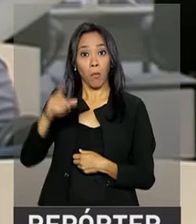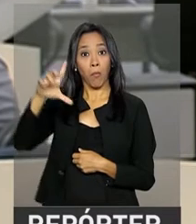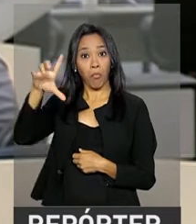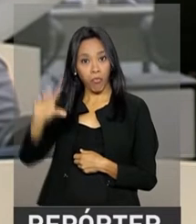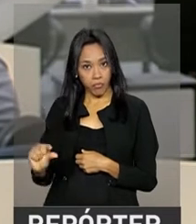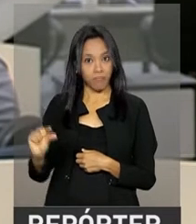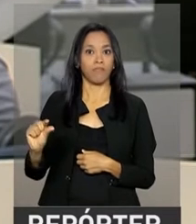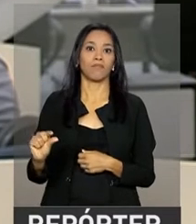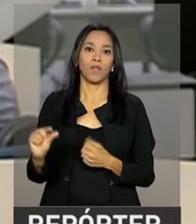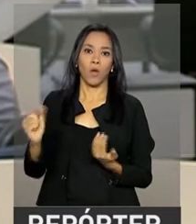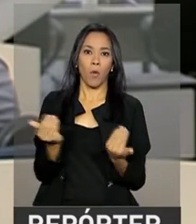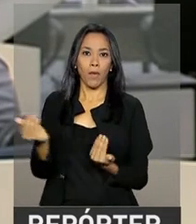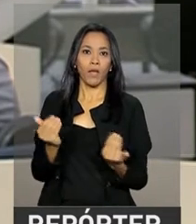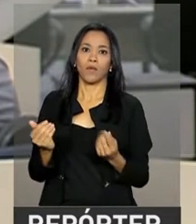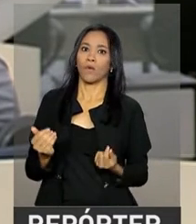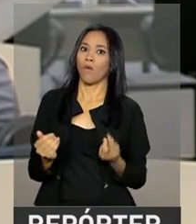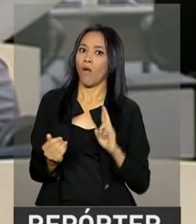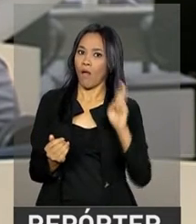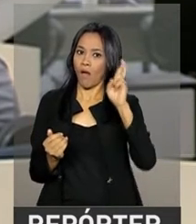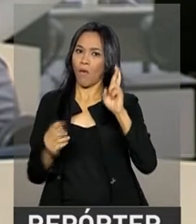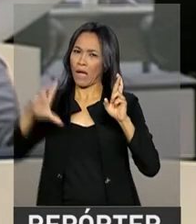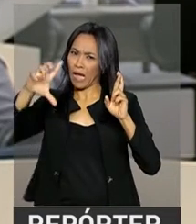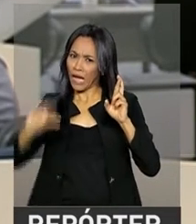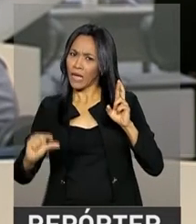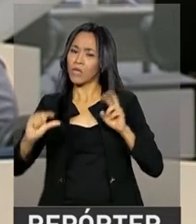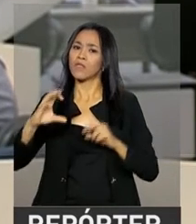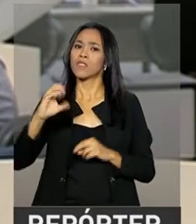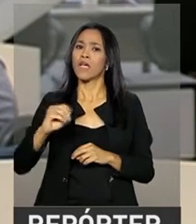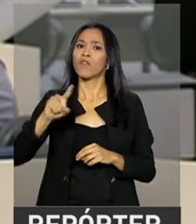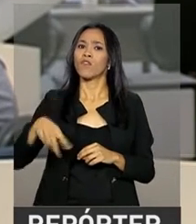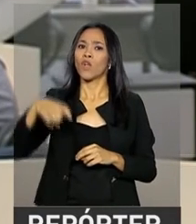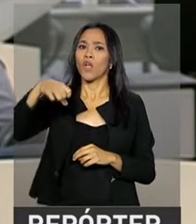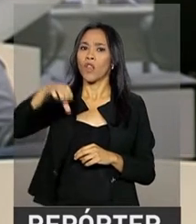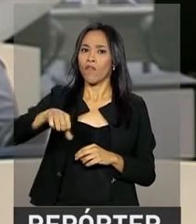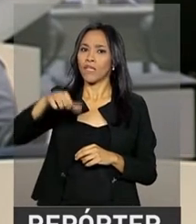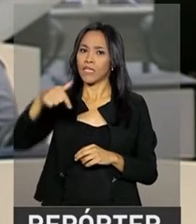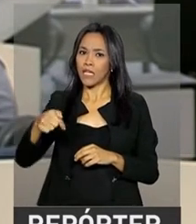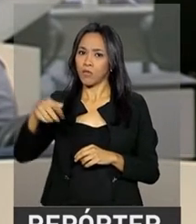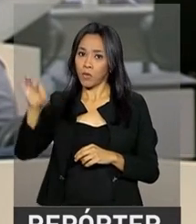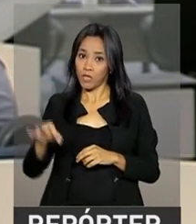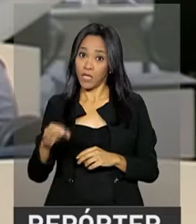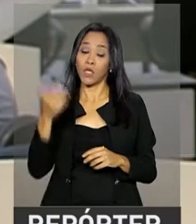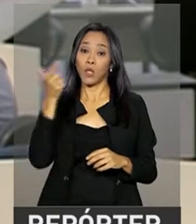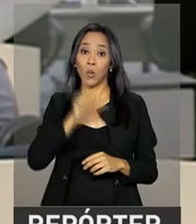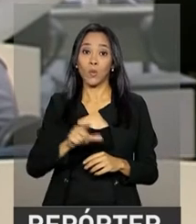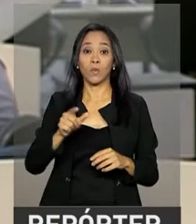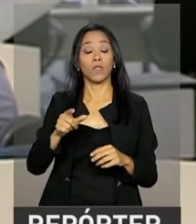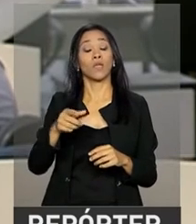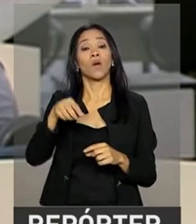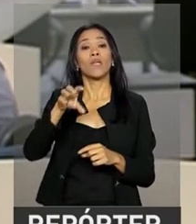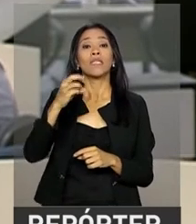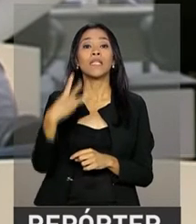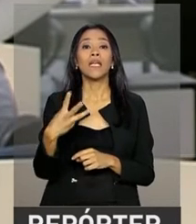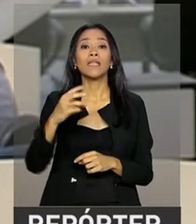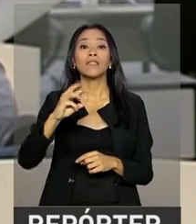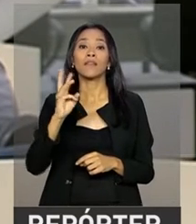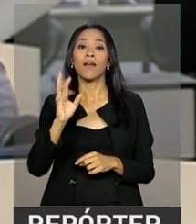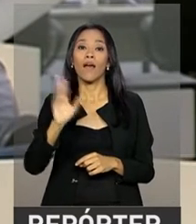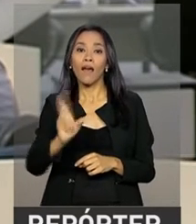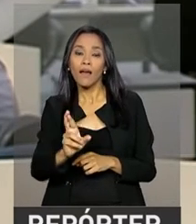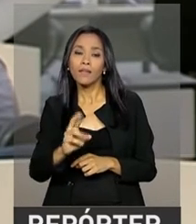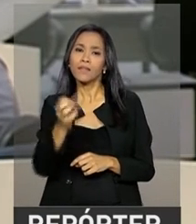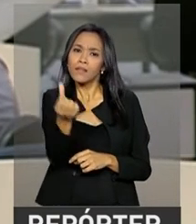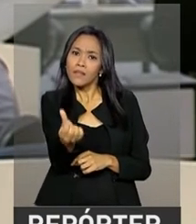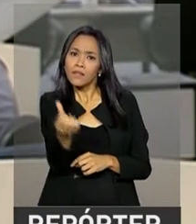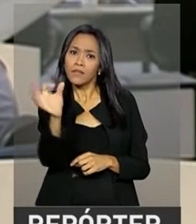real. A cotação da moeda norte-americana caiu 0,97% ontem e fechou o dia cotado em R$ 3,06